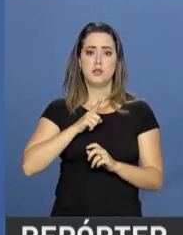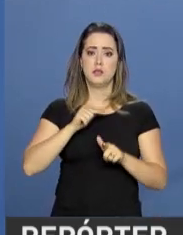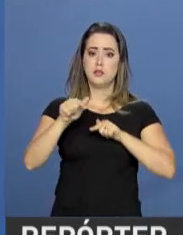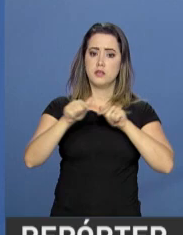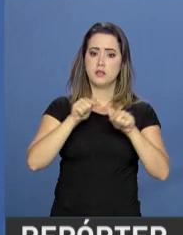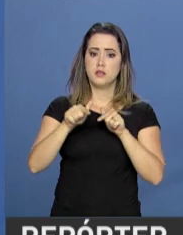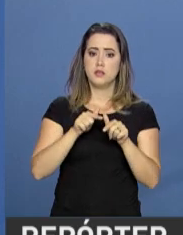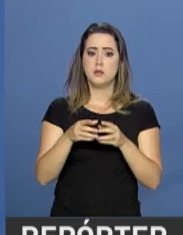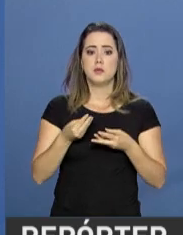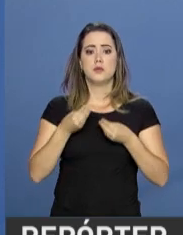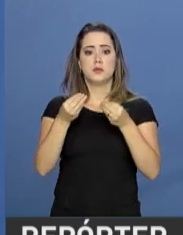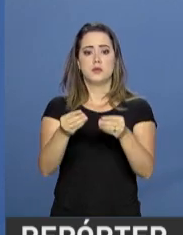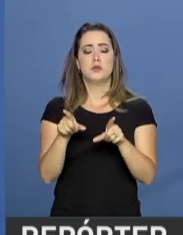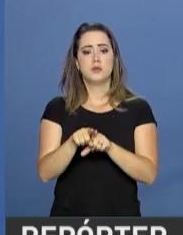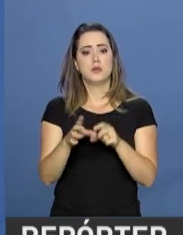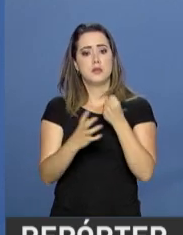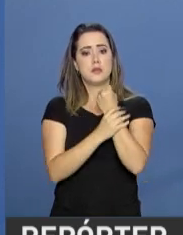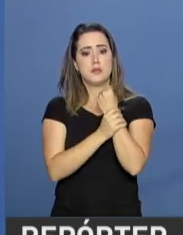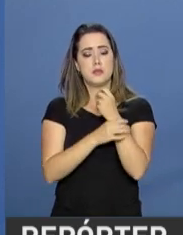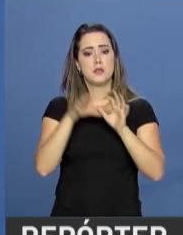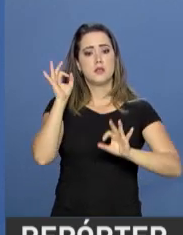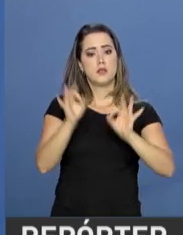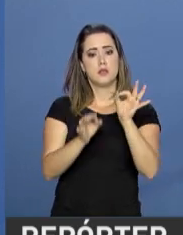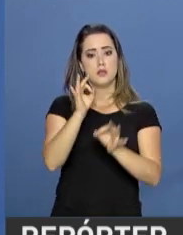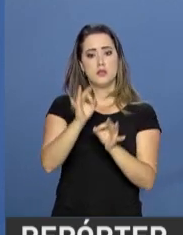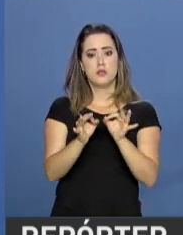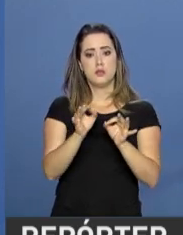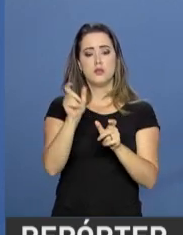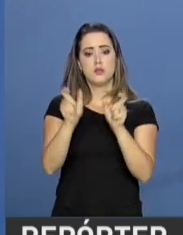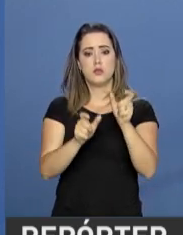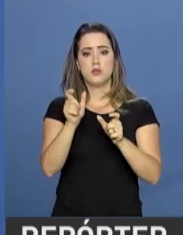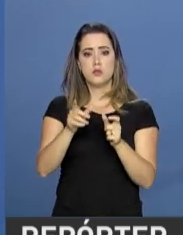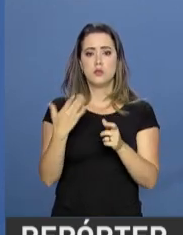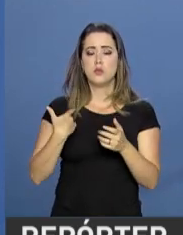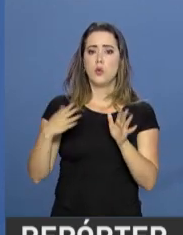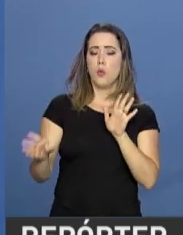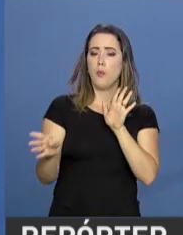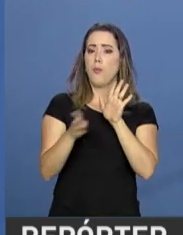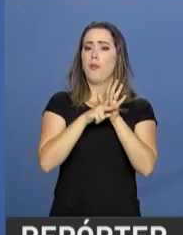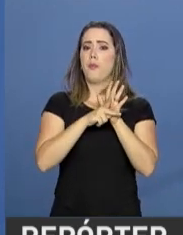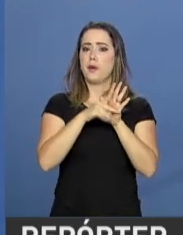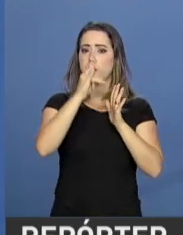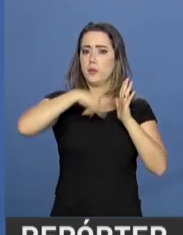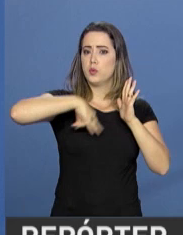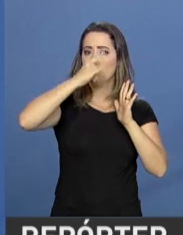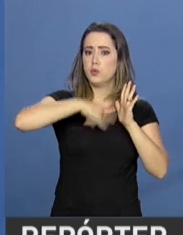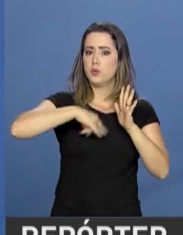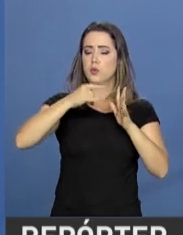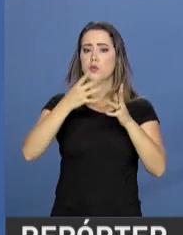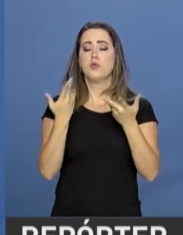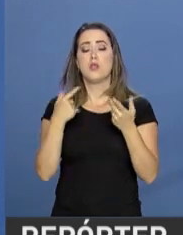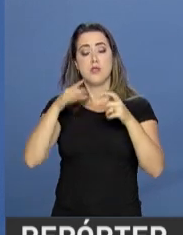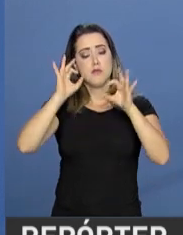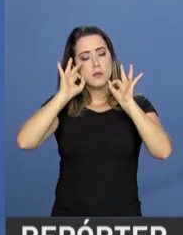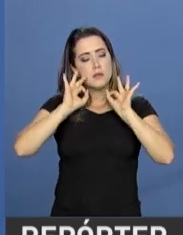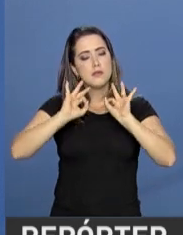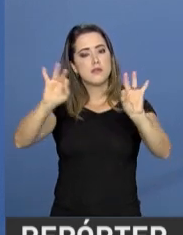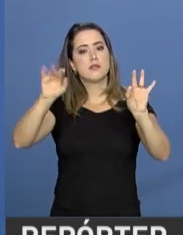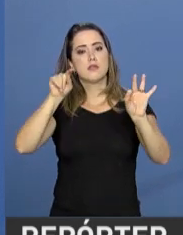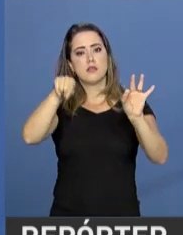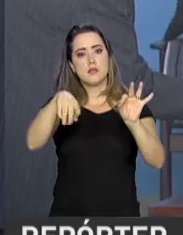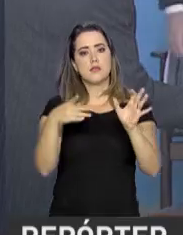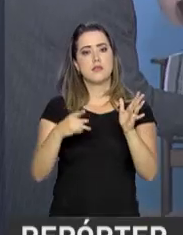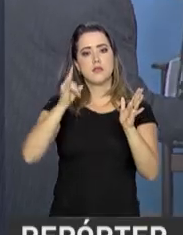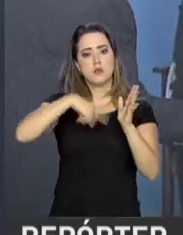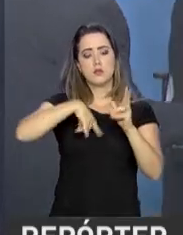para conferir segurança jurídica ao produtor com sua titulação e regular de regularização fundiária